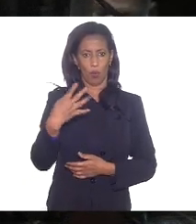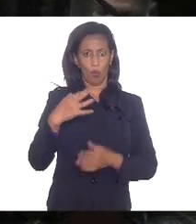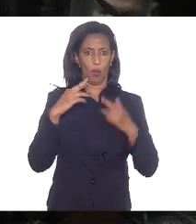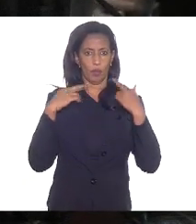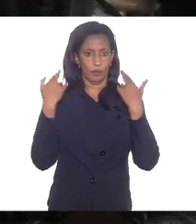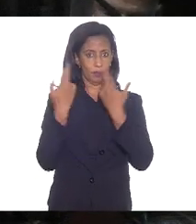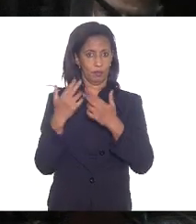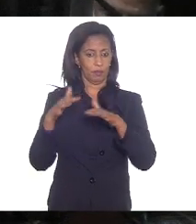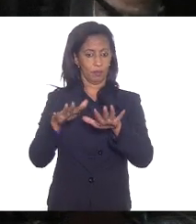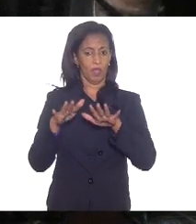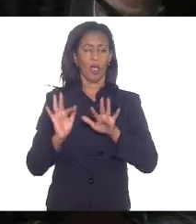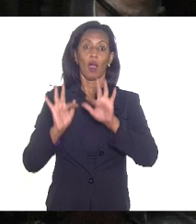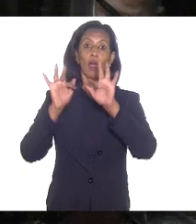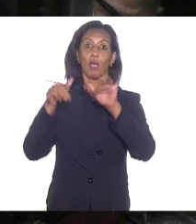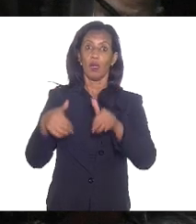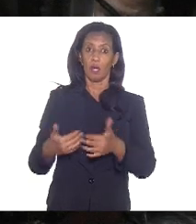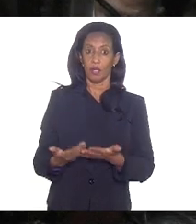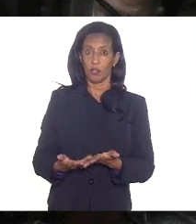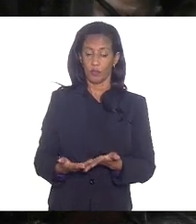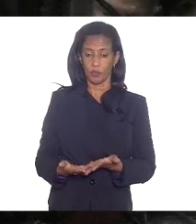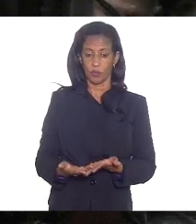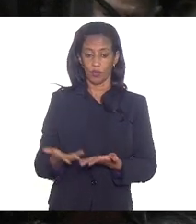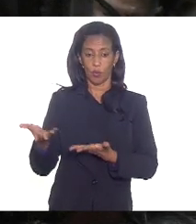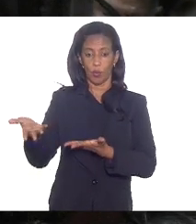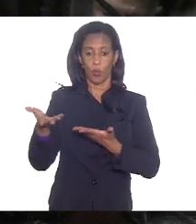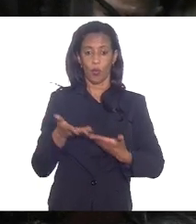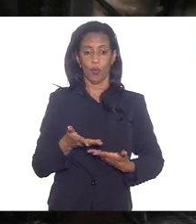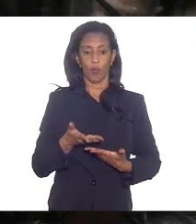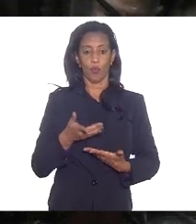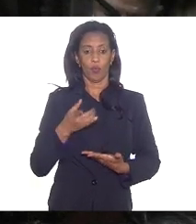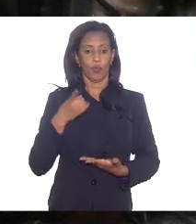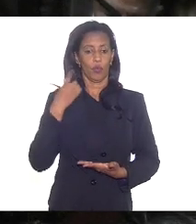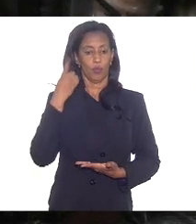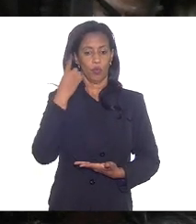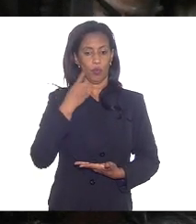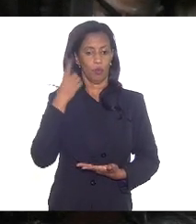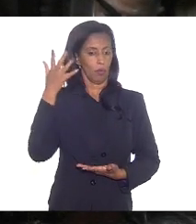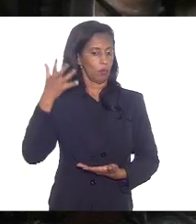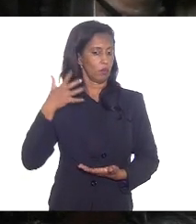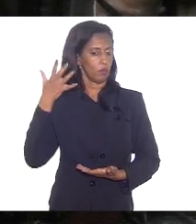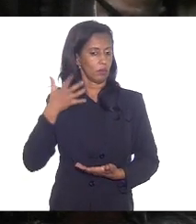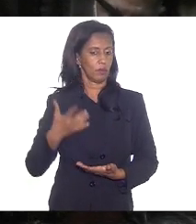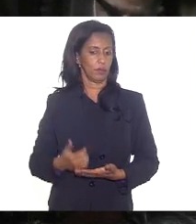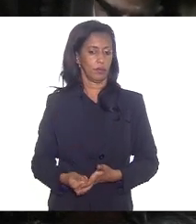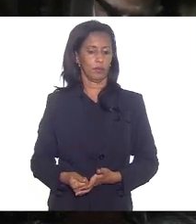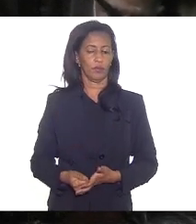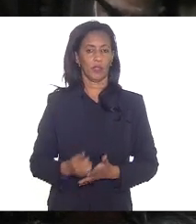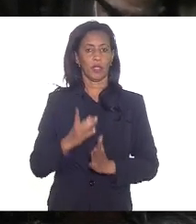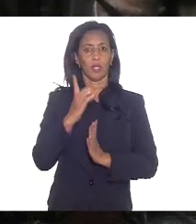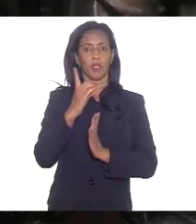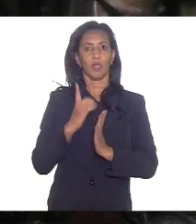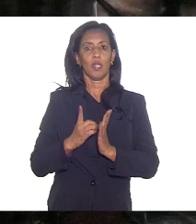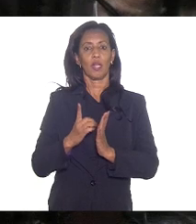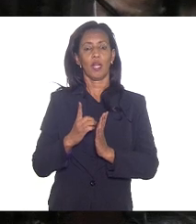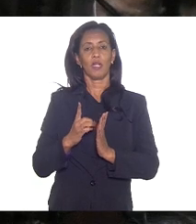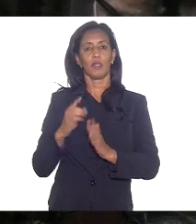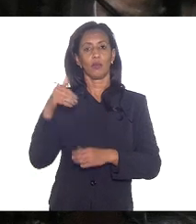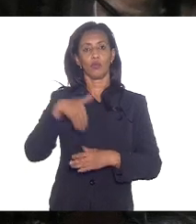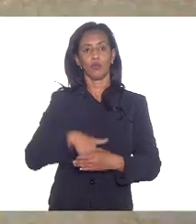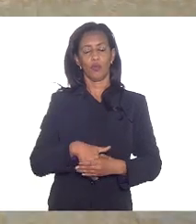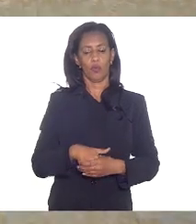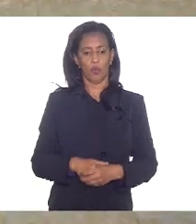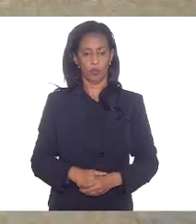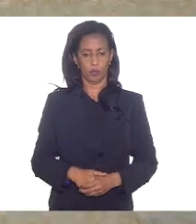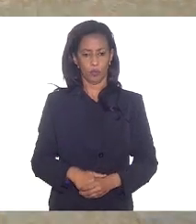extraordinária, a presidência, antes de encerrar os trabalhos, convida o deputado Marcelo Cabeleireiro a fazer declaração de voto.